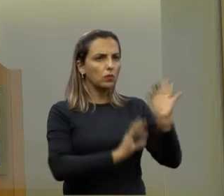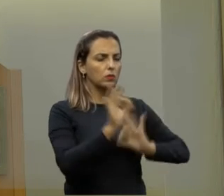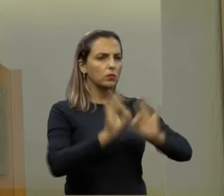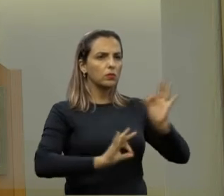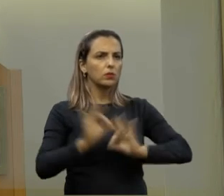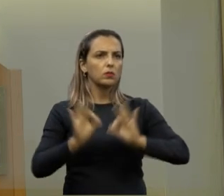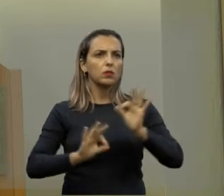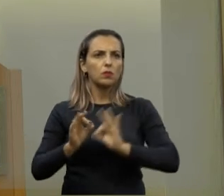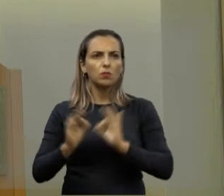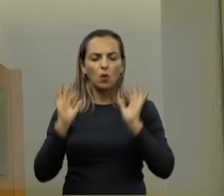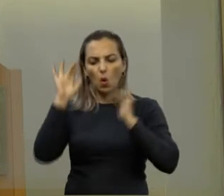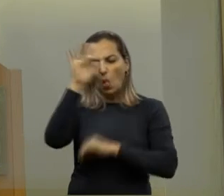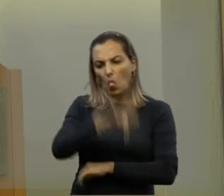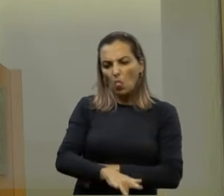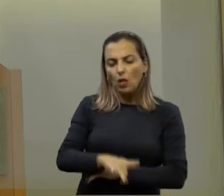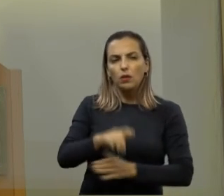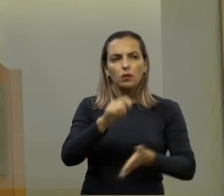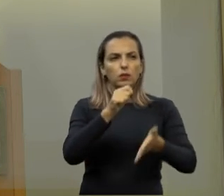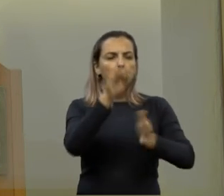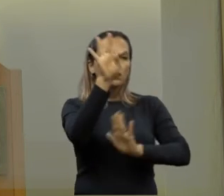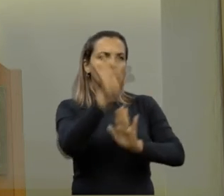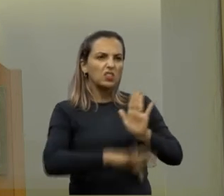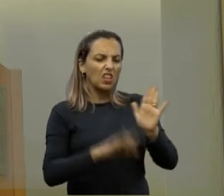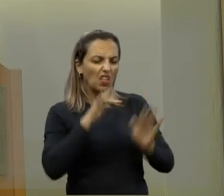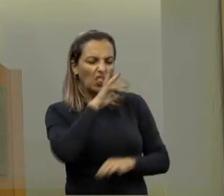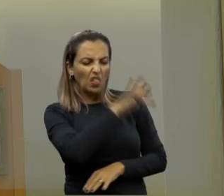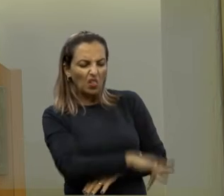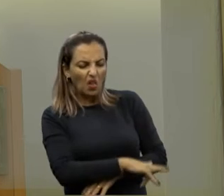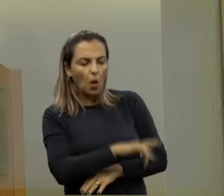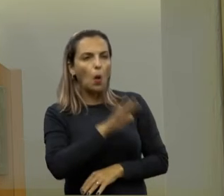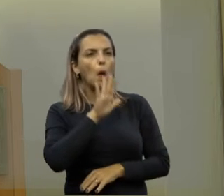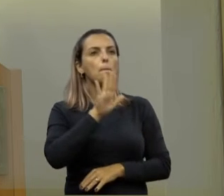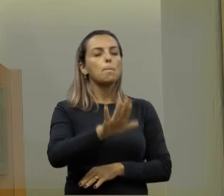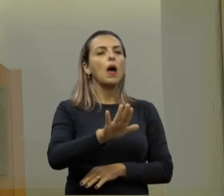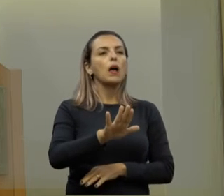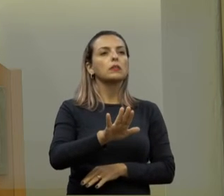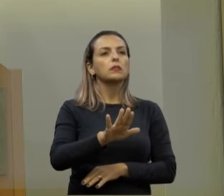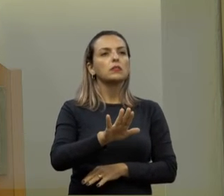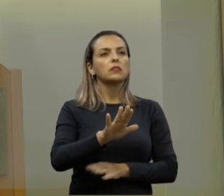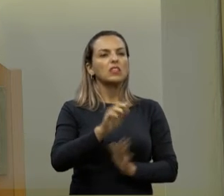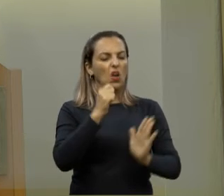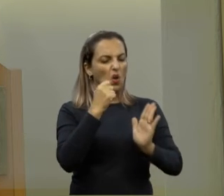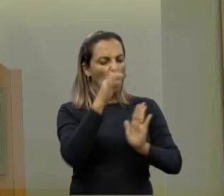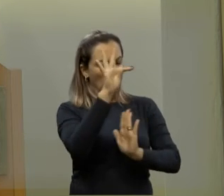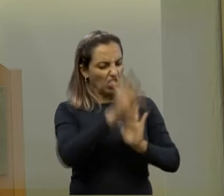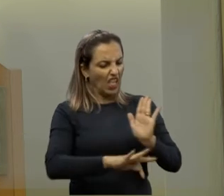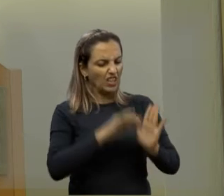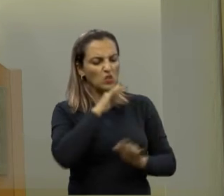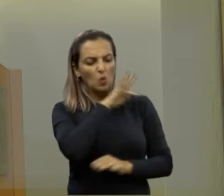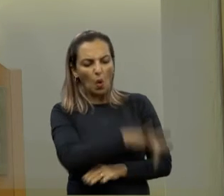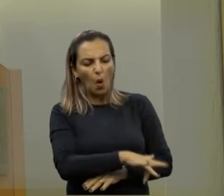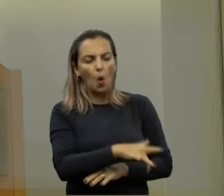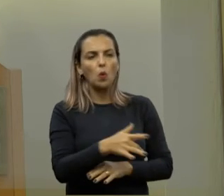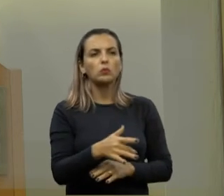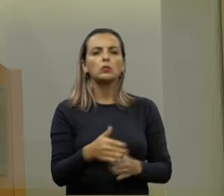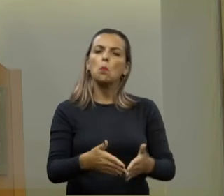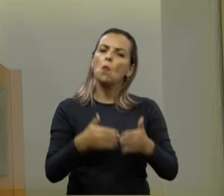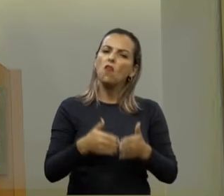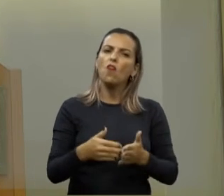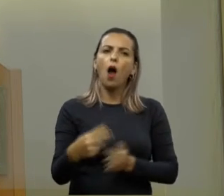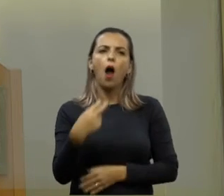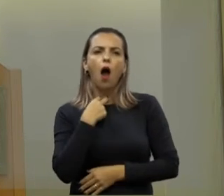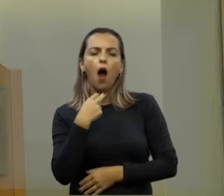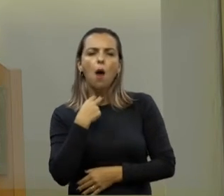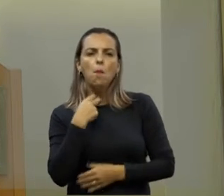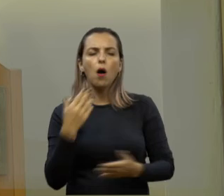redação horrível para essa casa o mar redação e por favor não pode